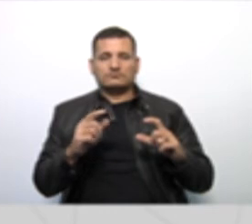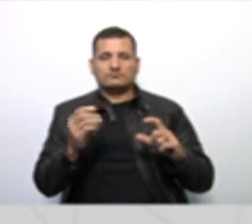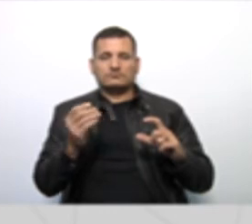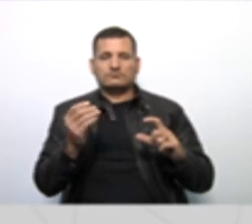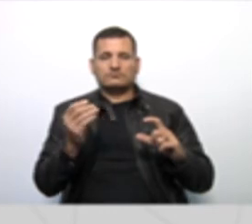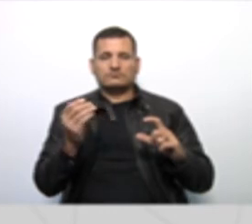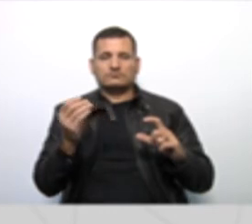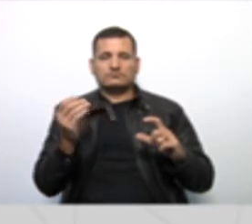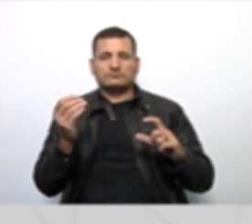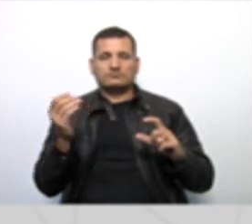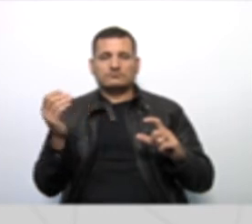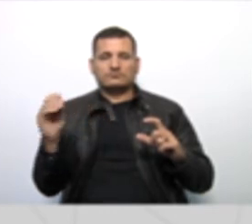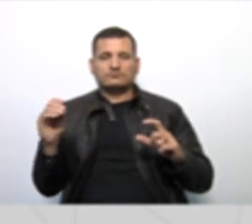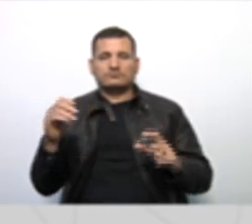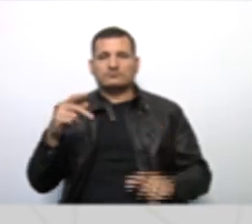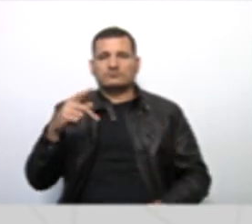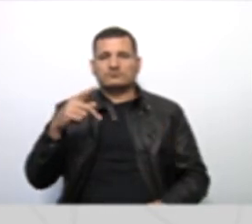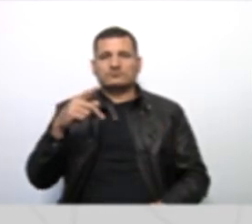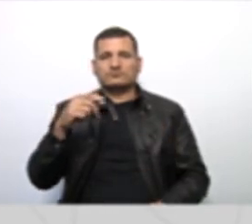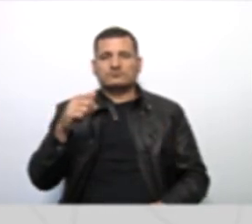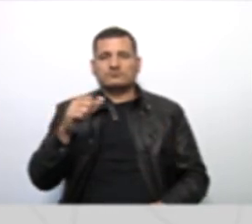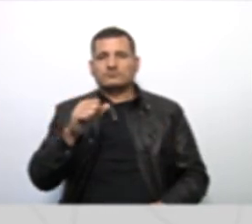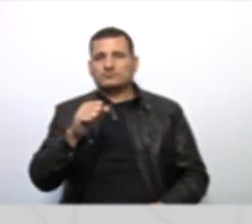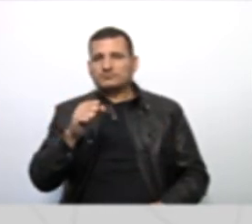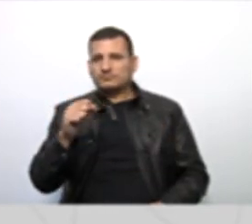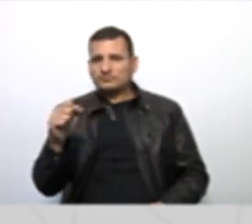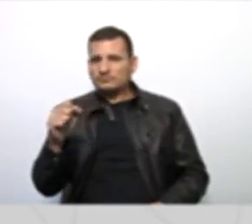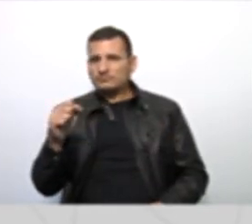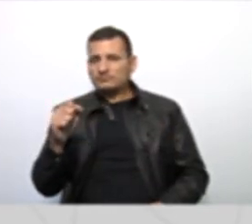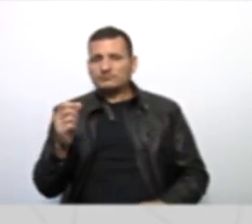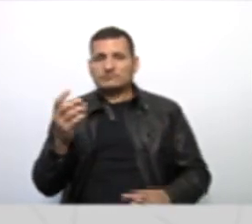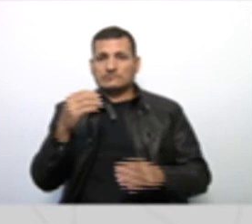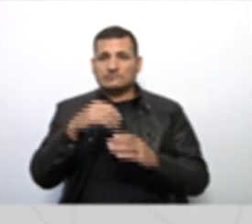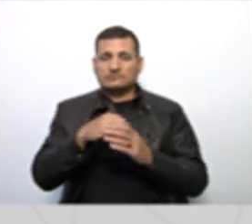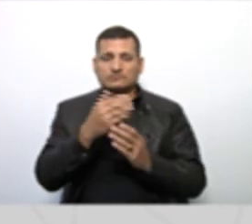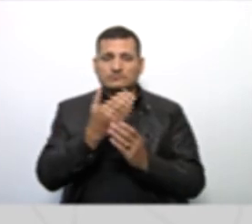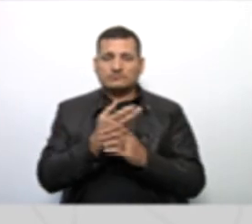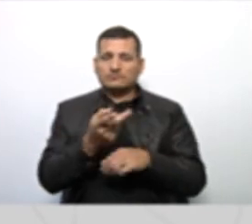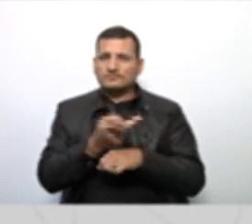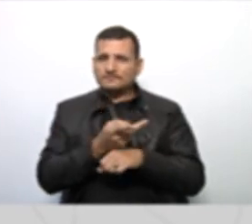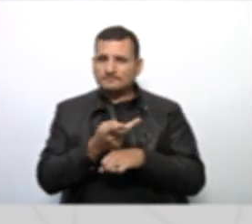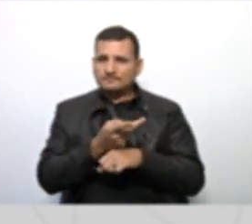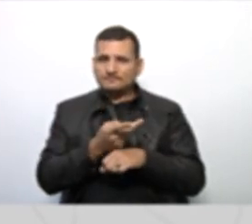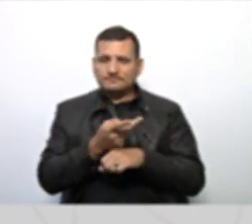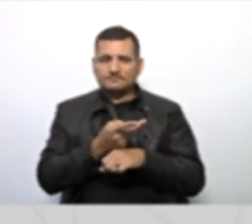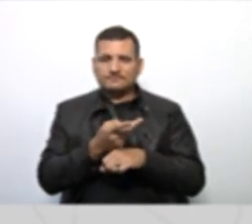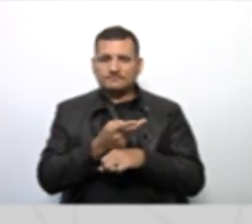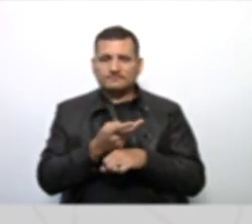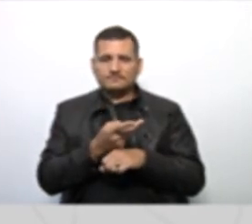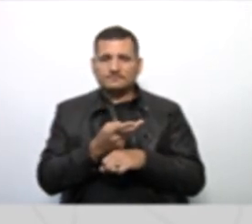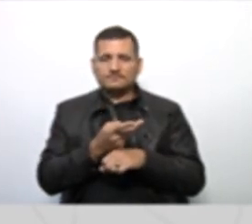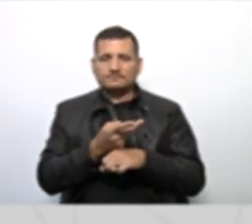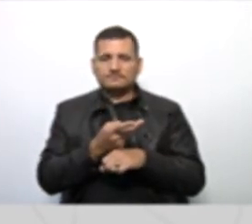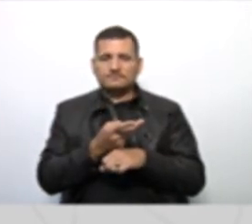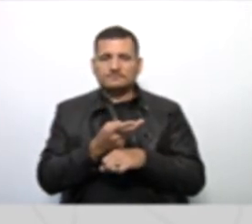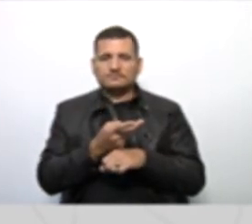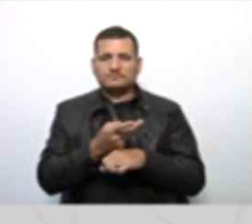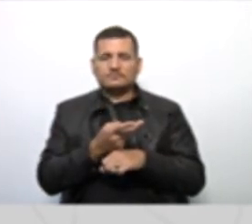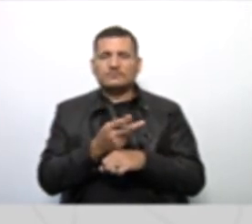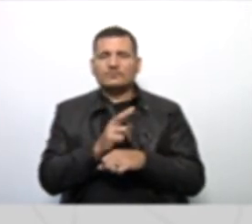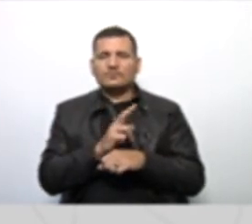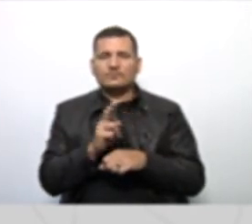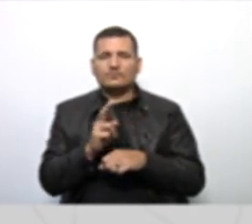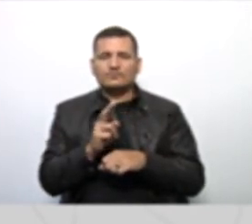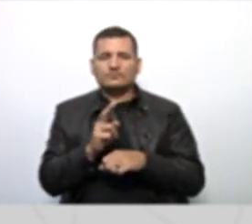quê? Ele identifica um arquivo, ele procura dentro da sua própria pasta, tem que ser na mesma raiz, da mesma pasta. Ele procura um arquivo